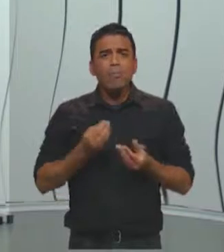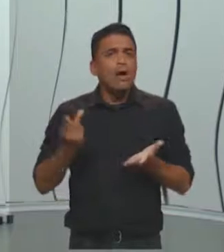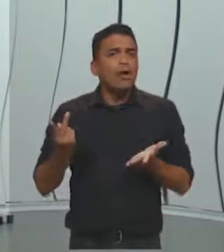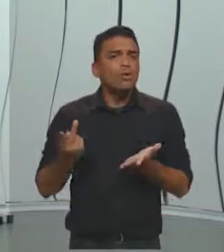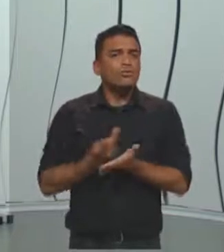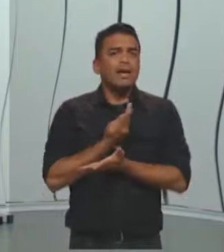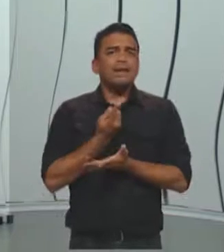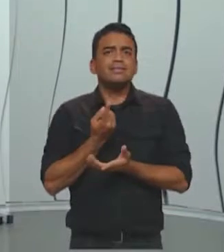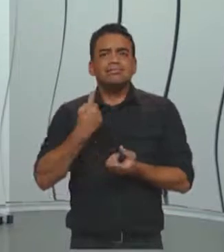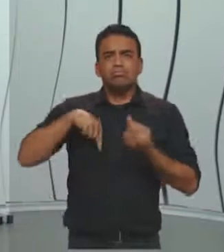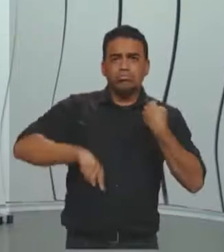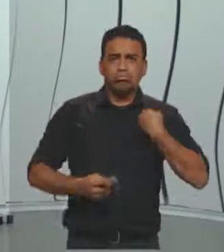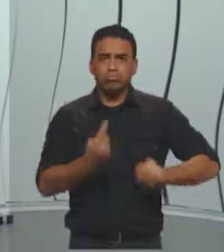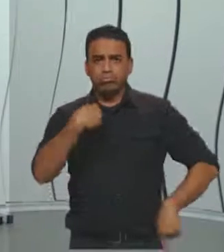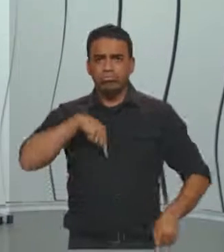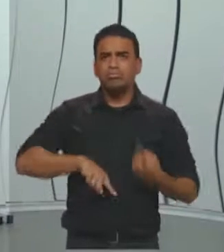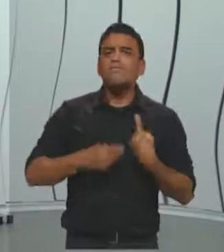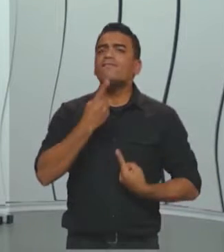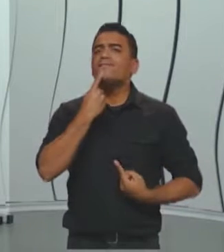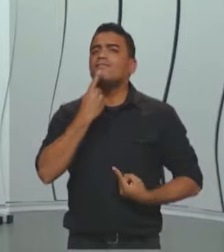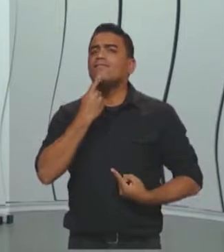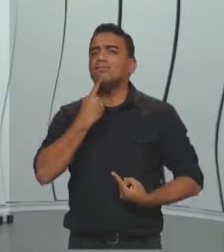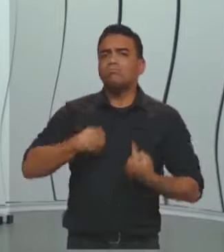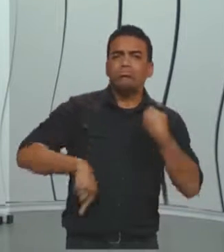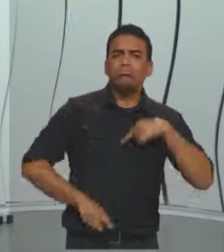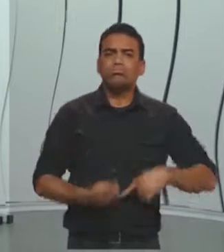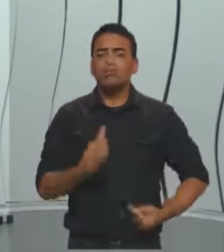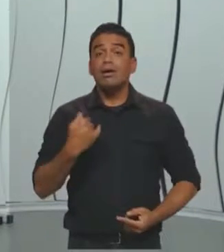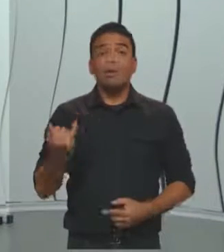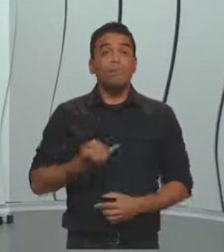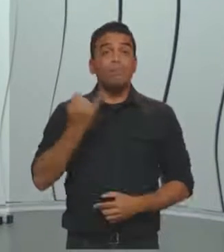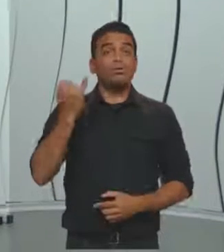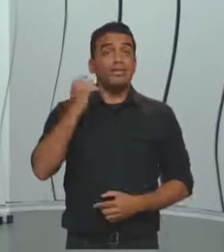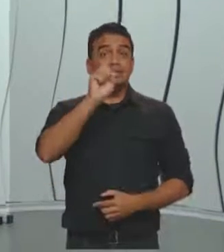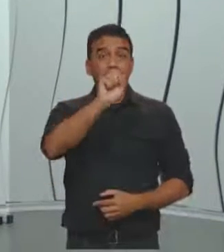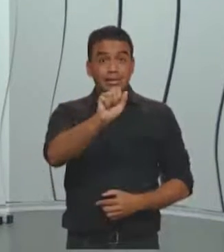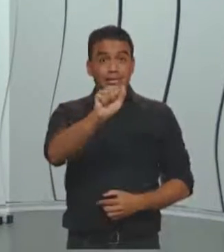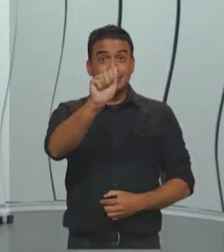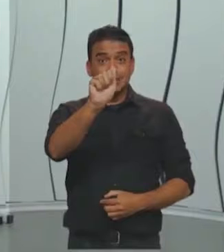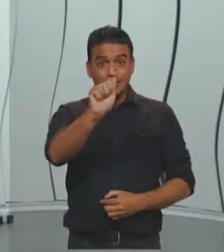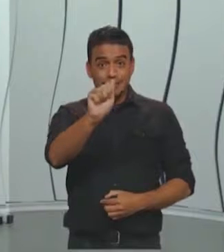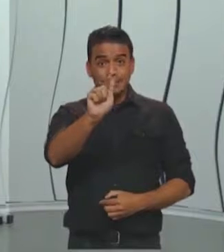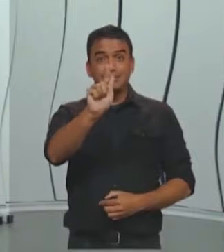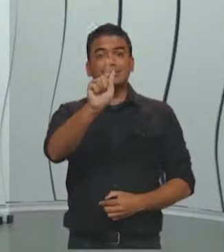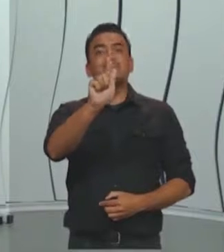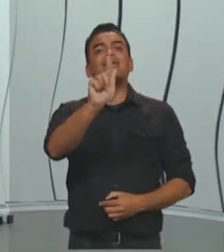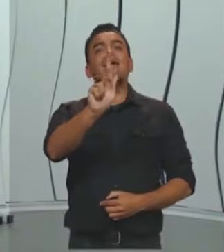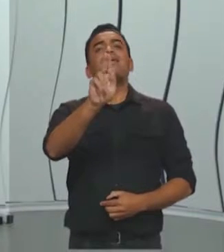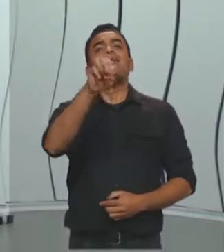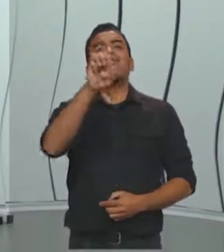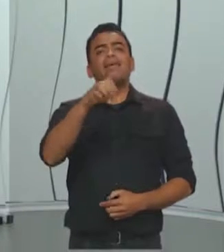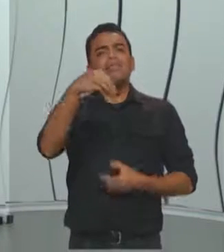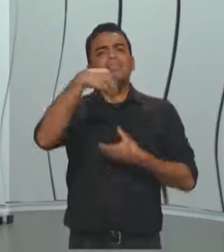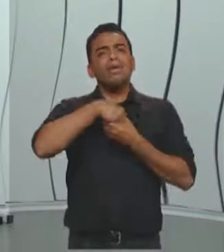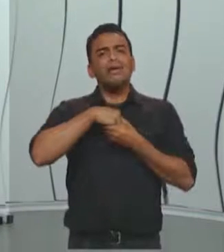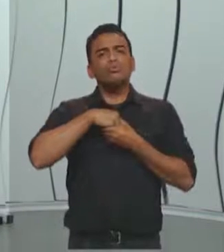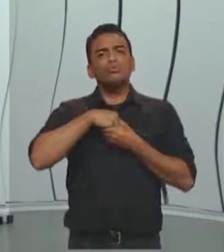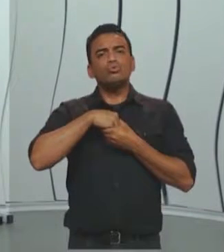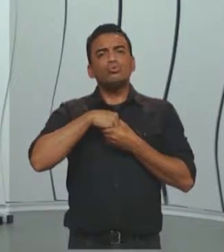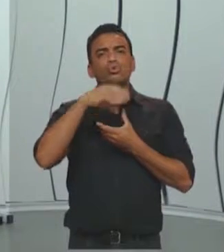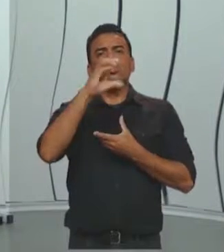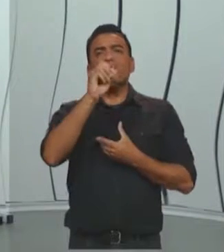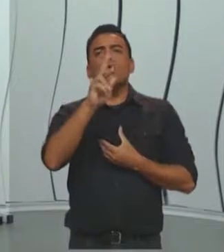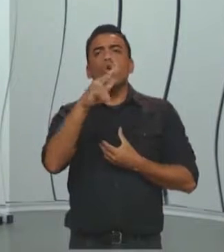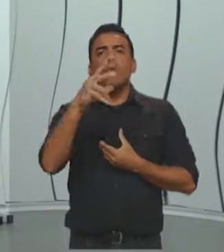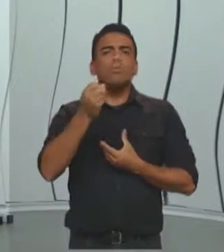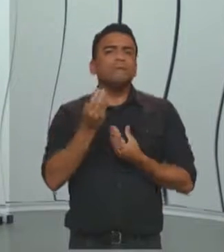Vamos falar a importância do sangue para o nosso corpo. Vamos falar também qual a função que